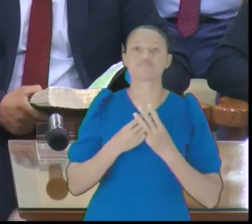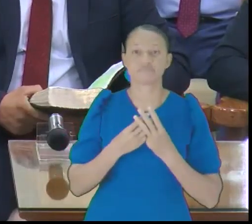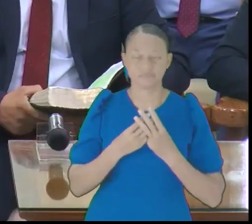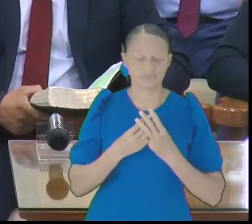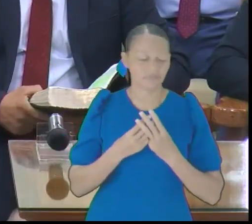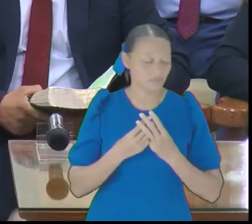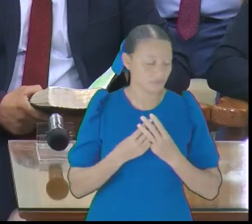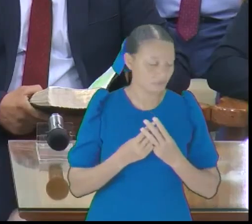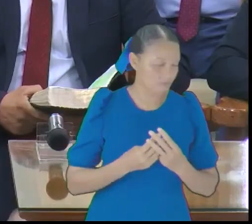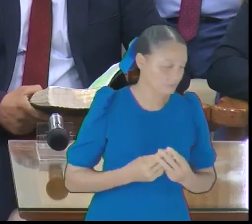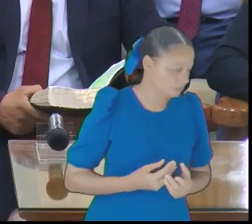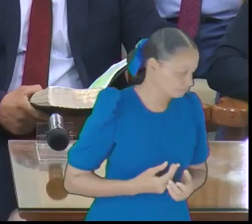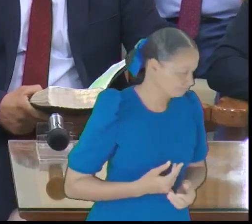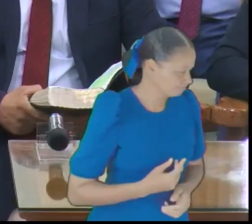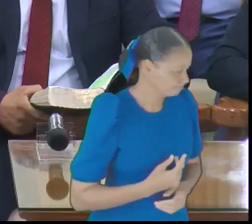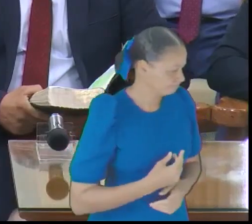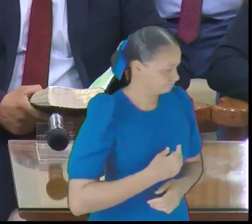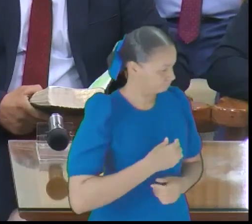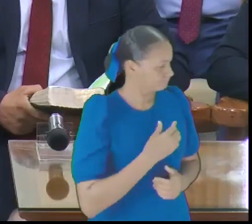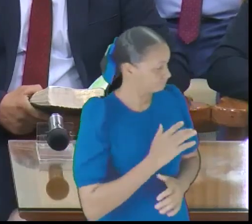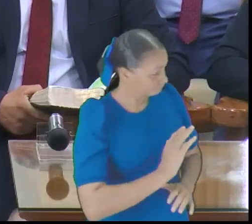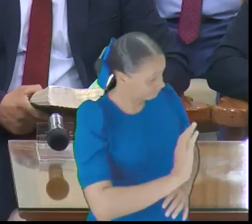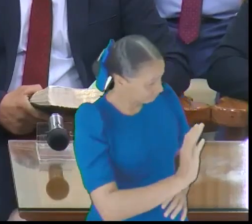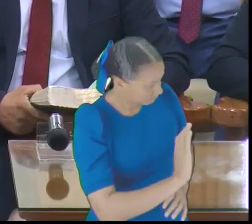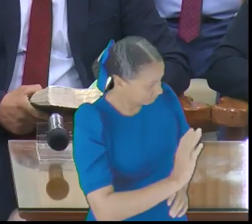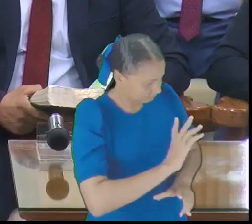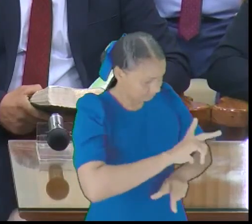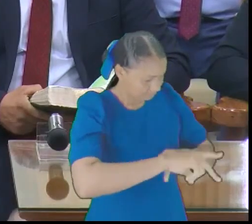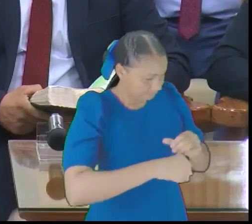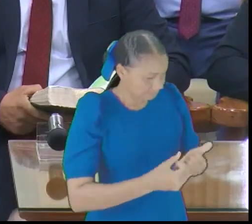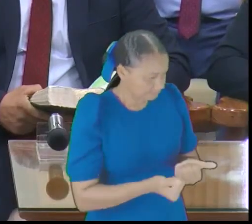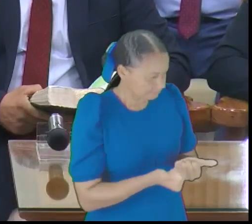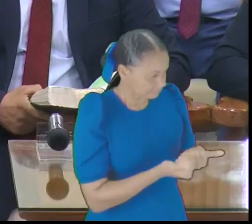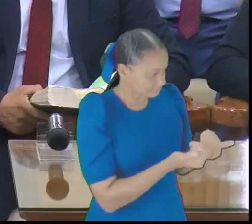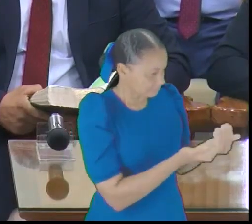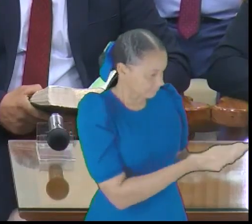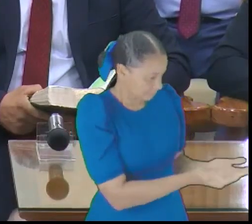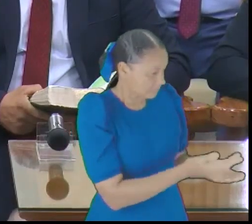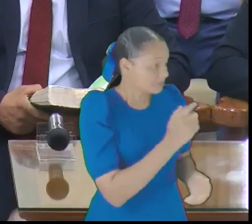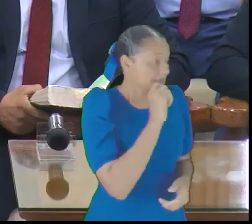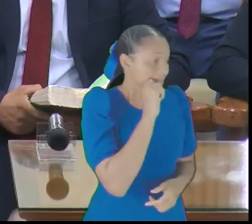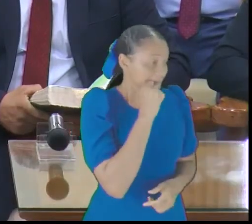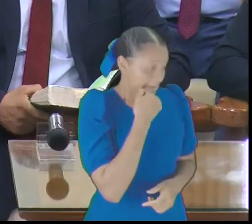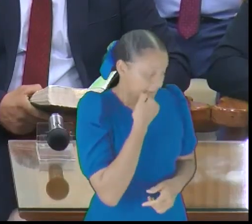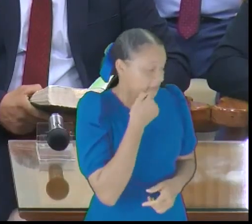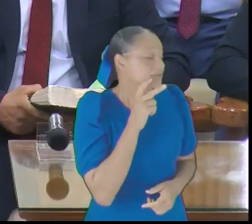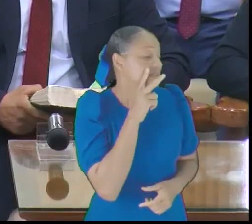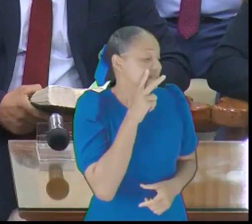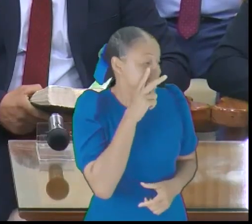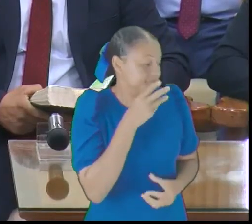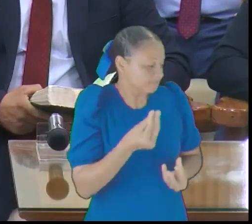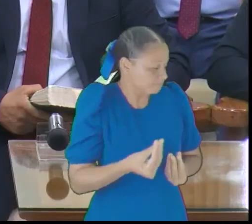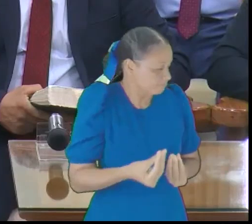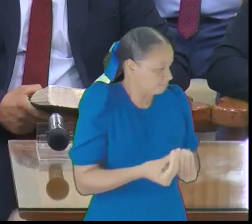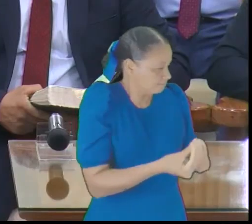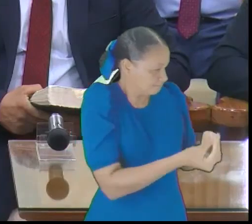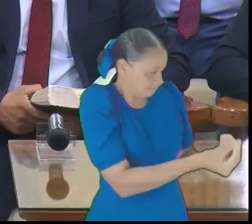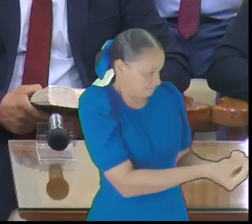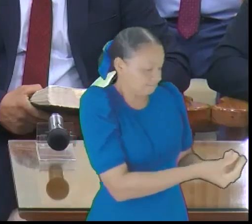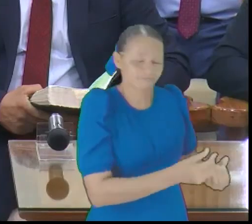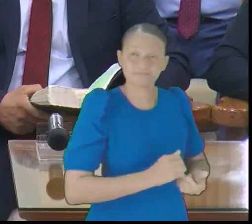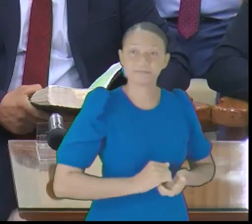sauda e lhe dá 2 presentes, pão e vinho.